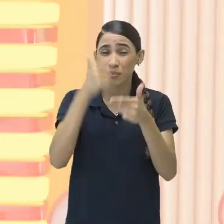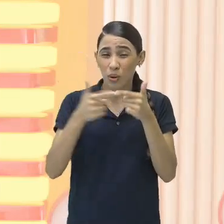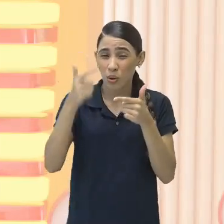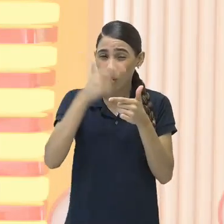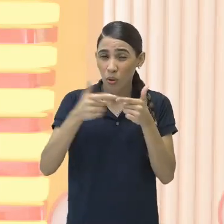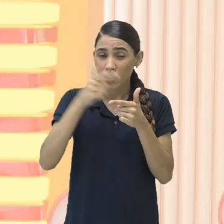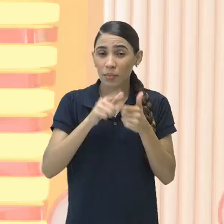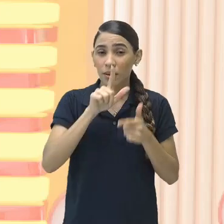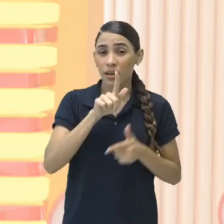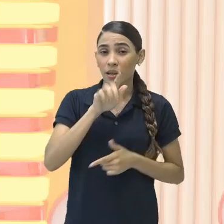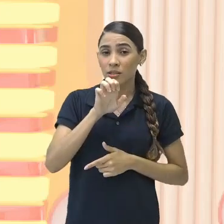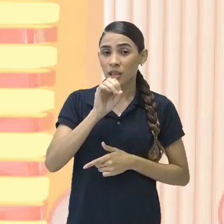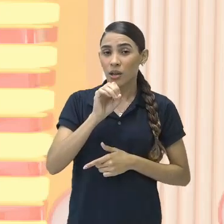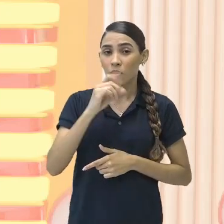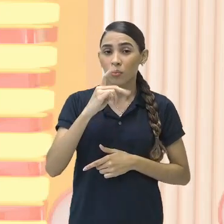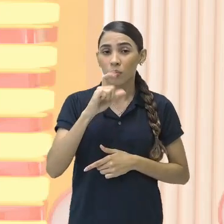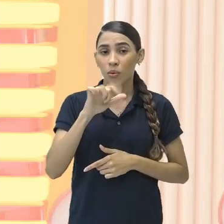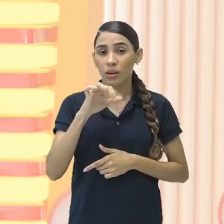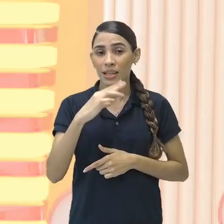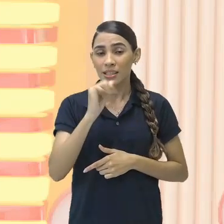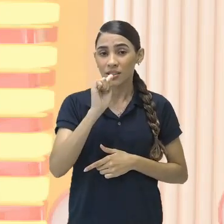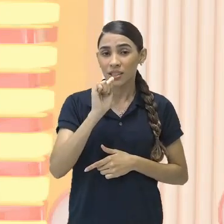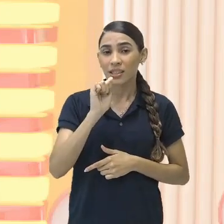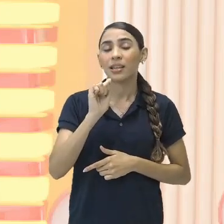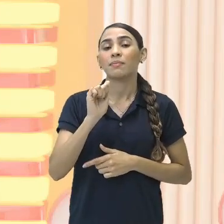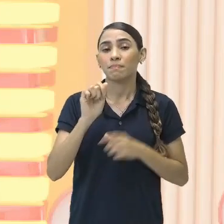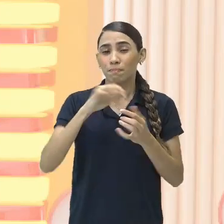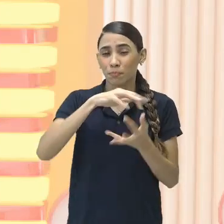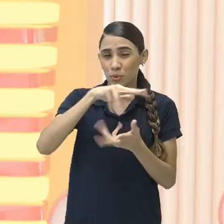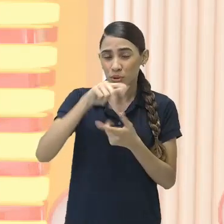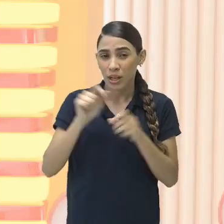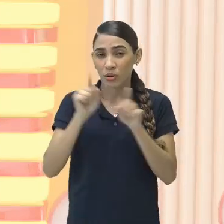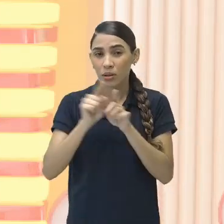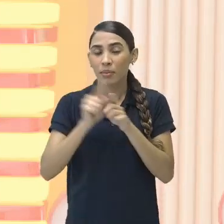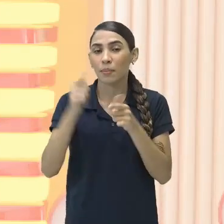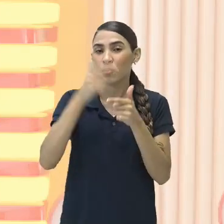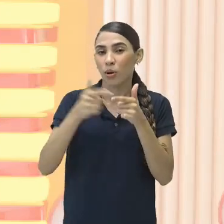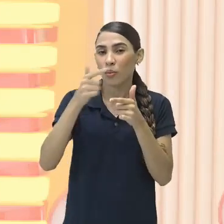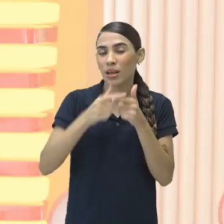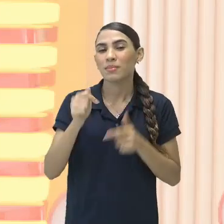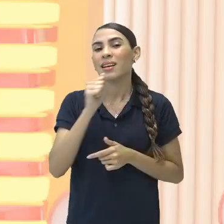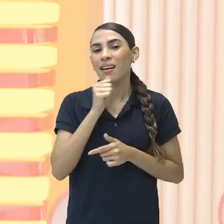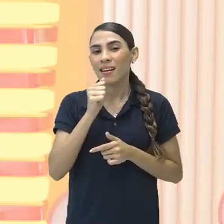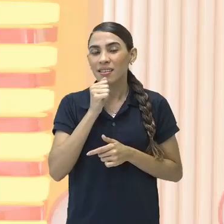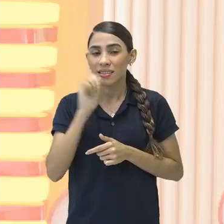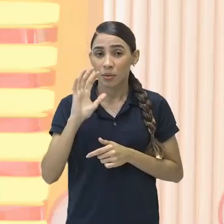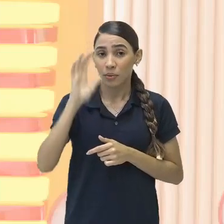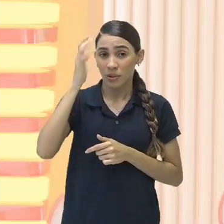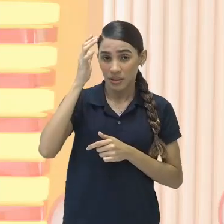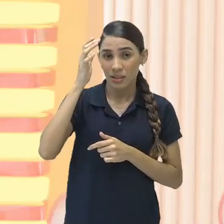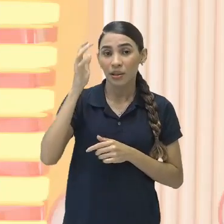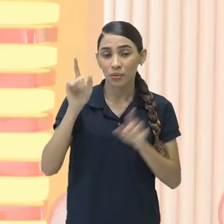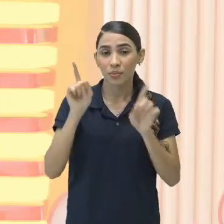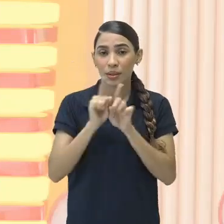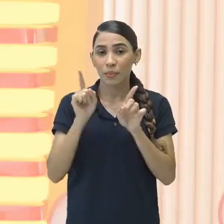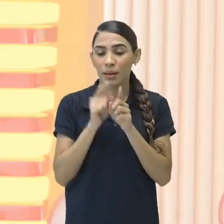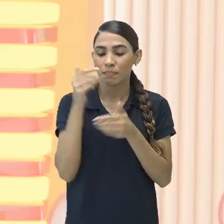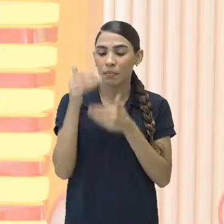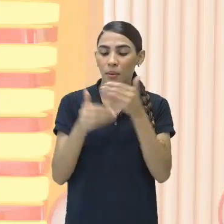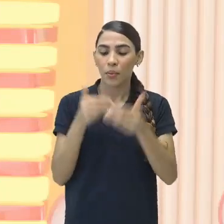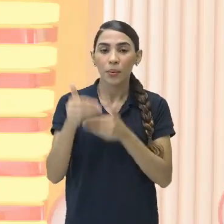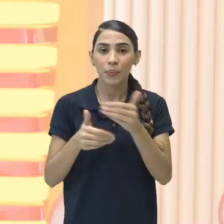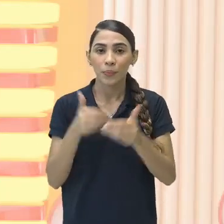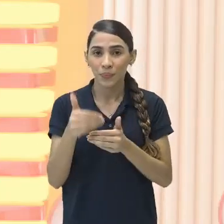da geopolítica mundial, não é mesmo? Os problemas que ainda estão acontecendo, que ainda estão se desenrolando